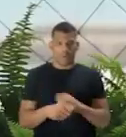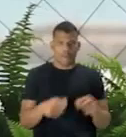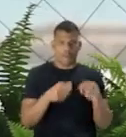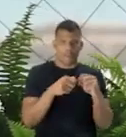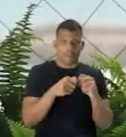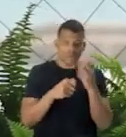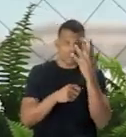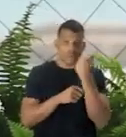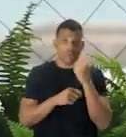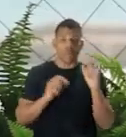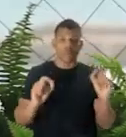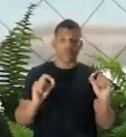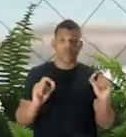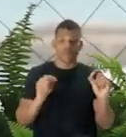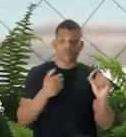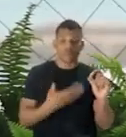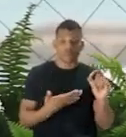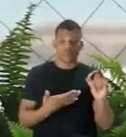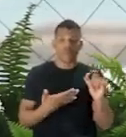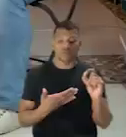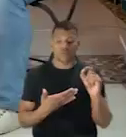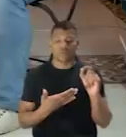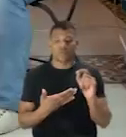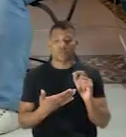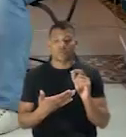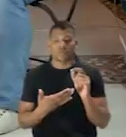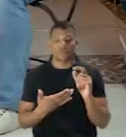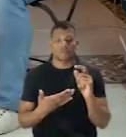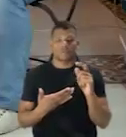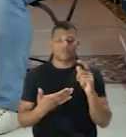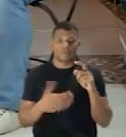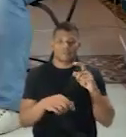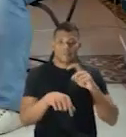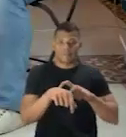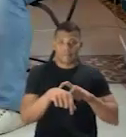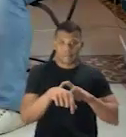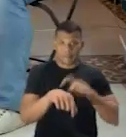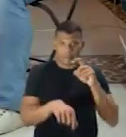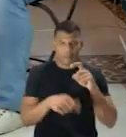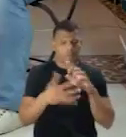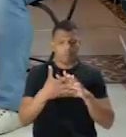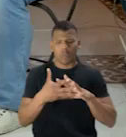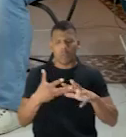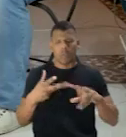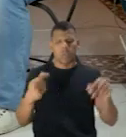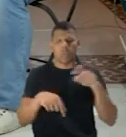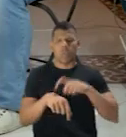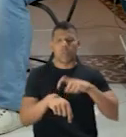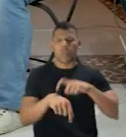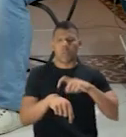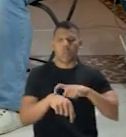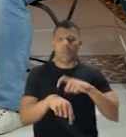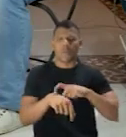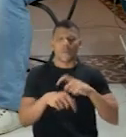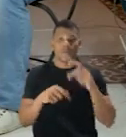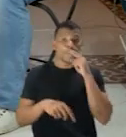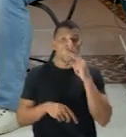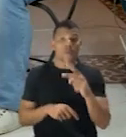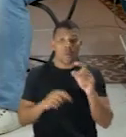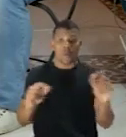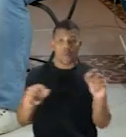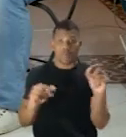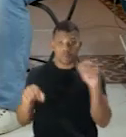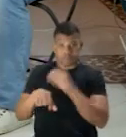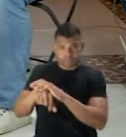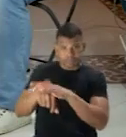bem, quem tem amor pelo que faz, sabe pedir quando não tem, e dividir-se tem demais